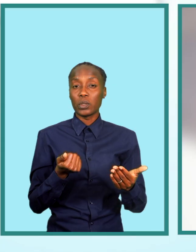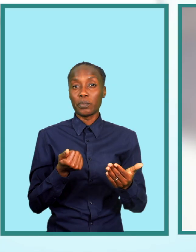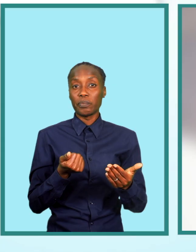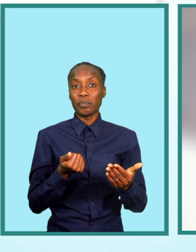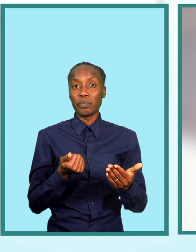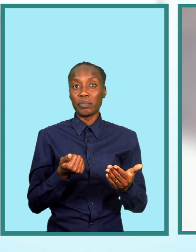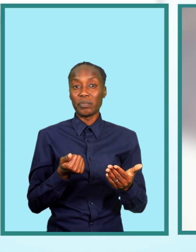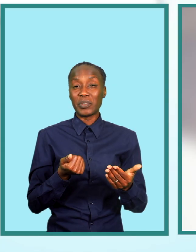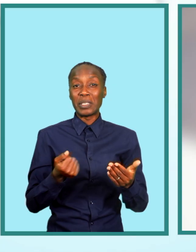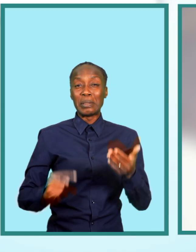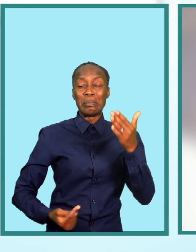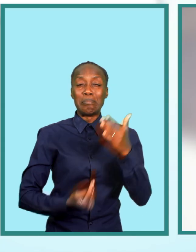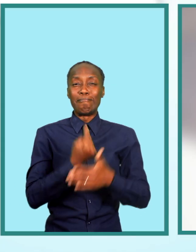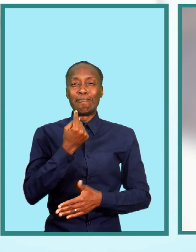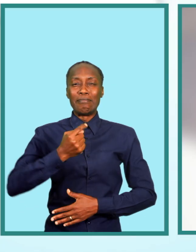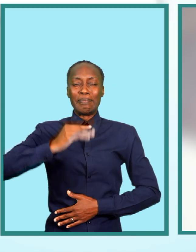E